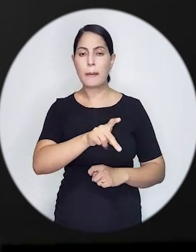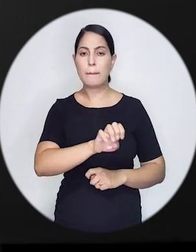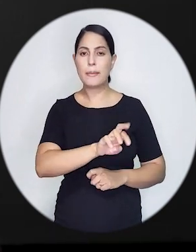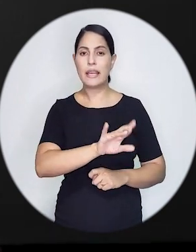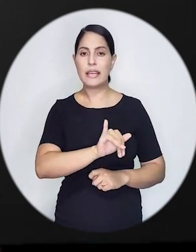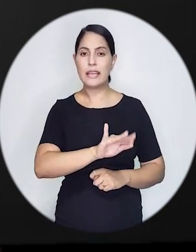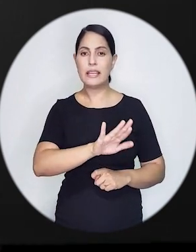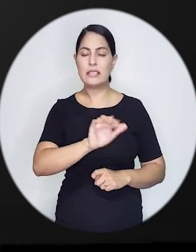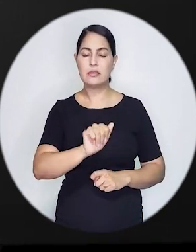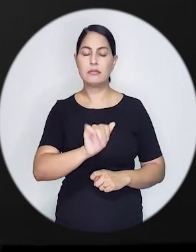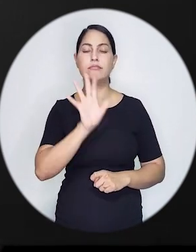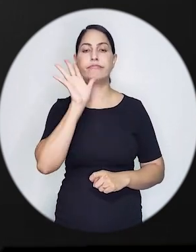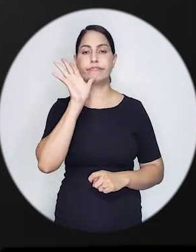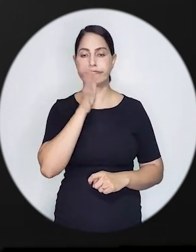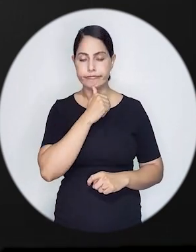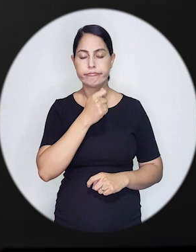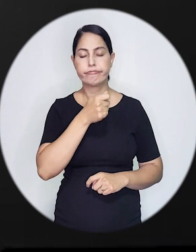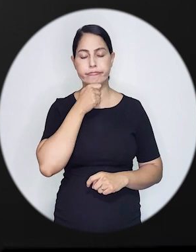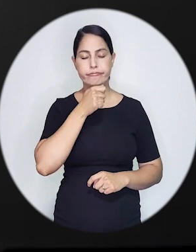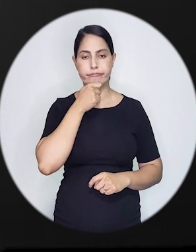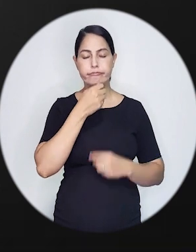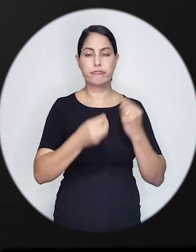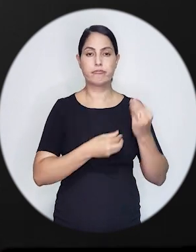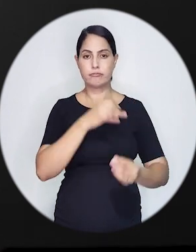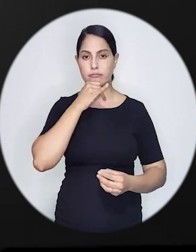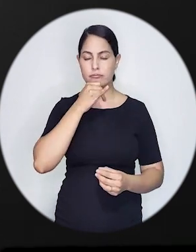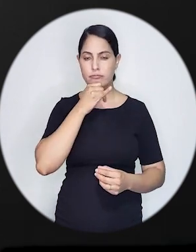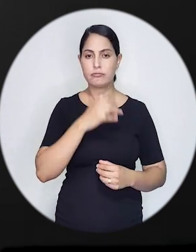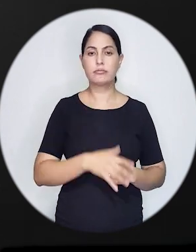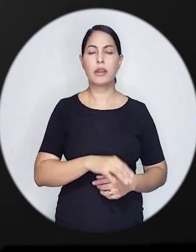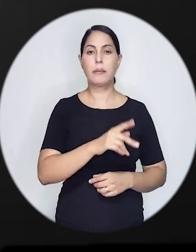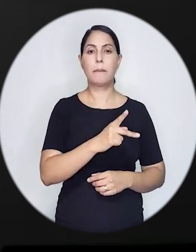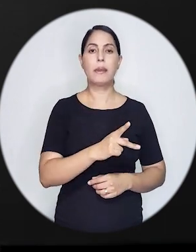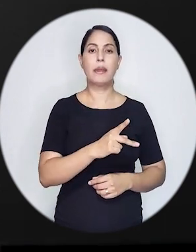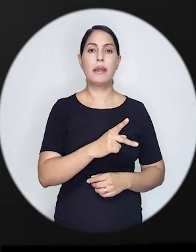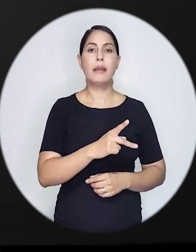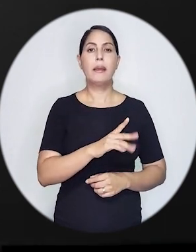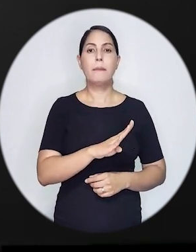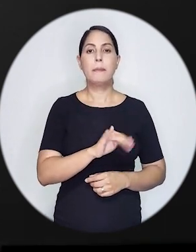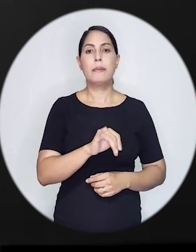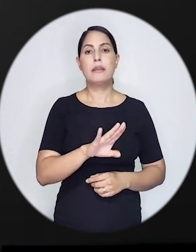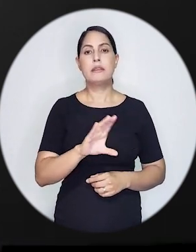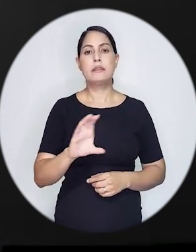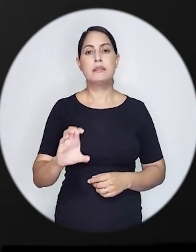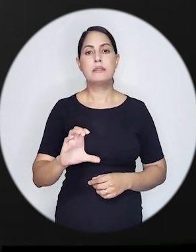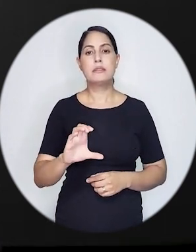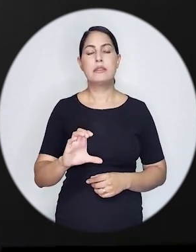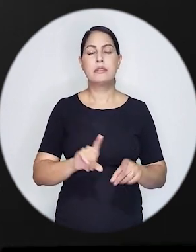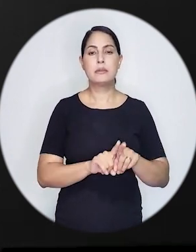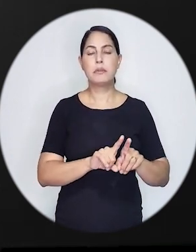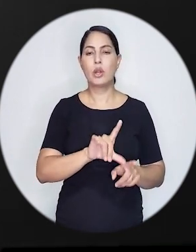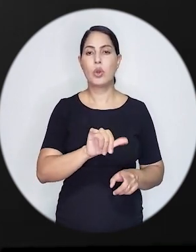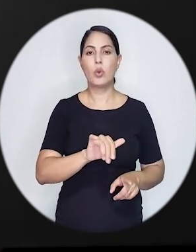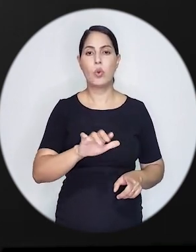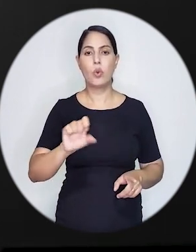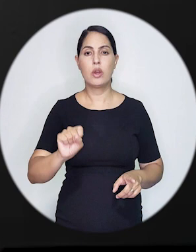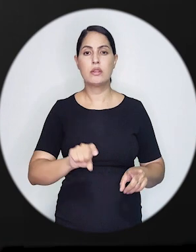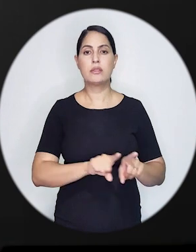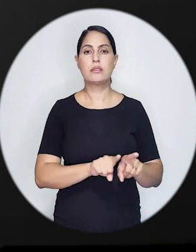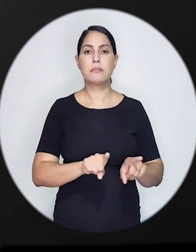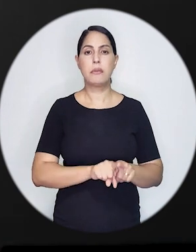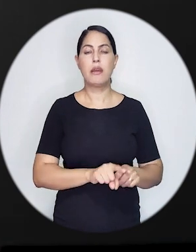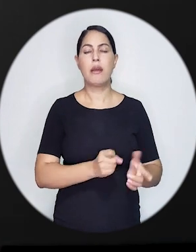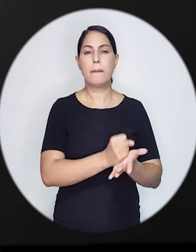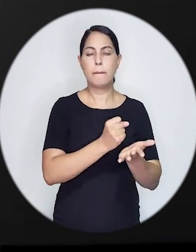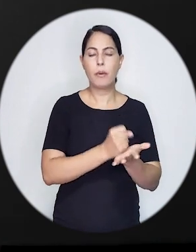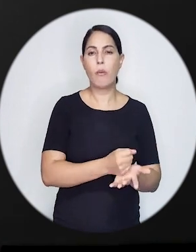bastante atraso, os auxílios por incapacidade, as aposentadorias, os BPC-LOAS e também outros